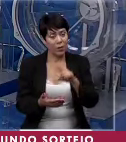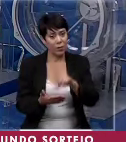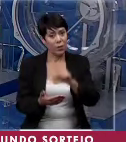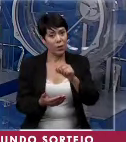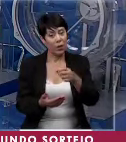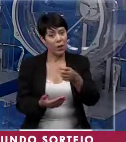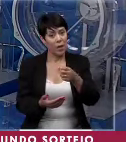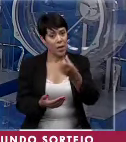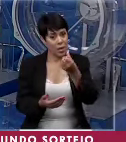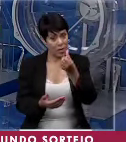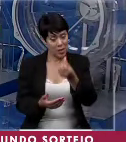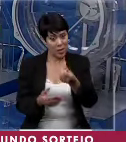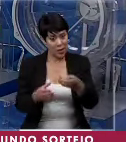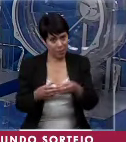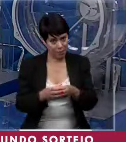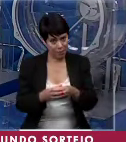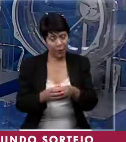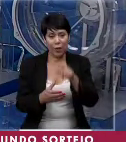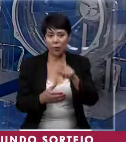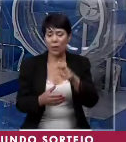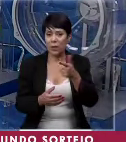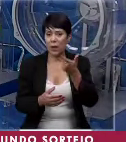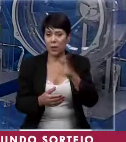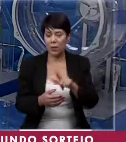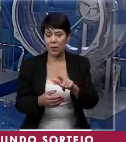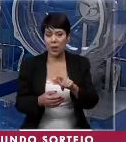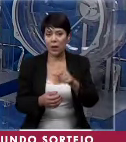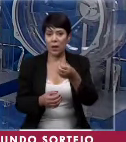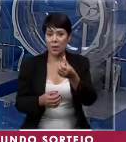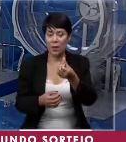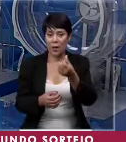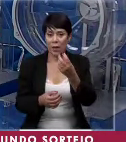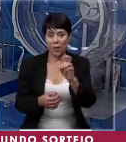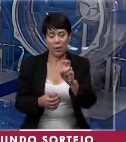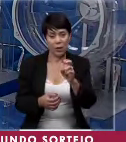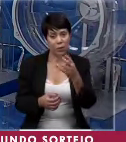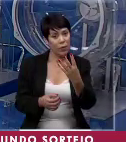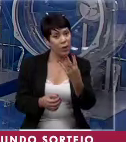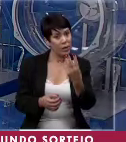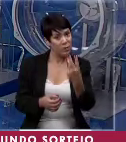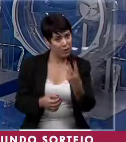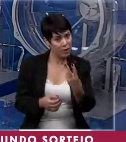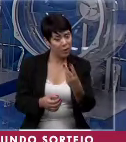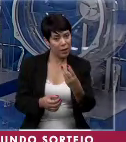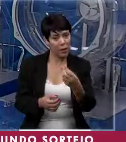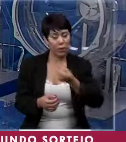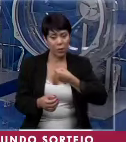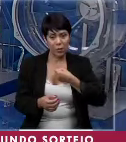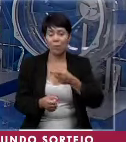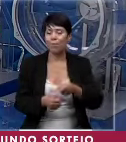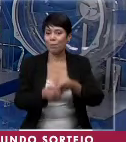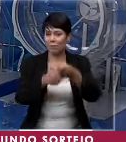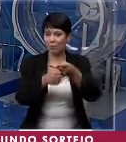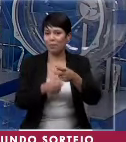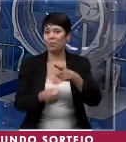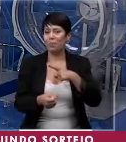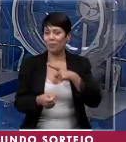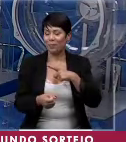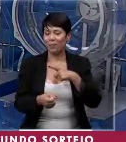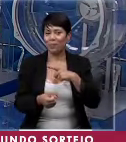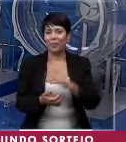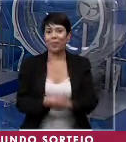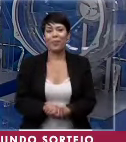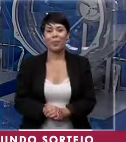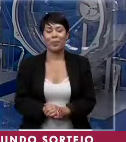sorteamos seis números. E você ganha se acertar 6, 5, 4 ou 3 números em cada um